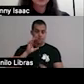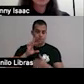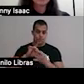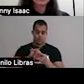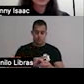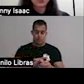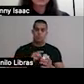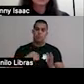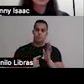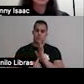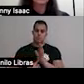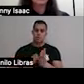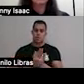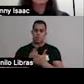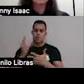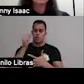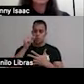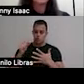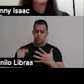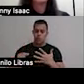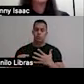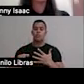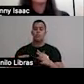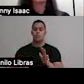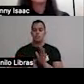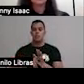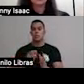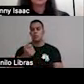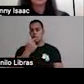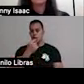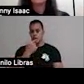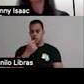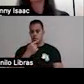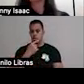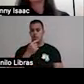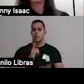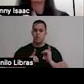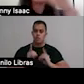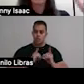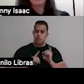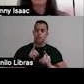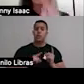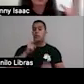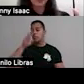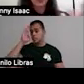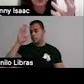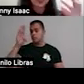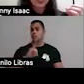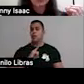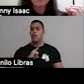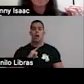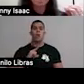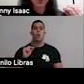aqui eu trago algumas classes, portanto, né, de medicamentos antidepressivos que basicamente têm como